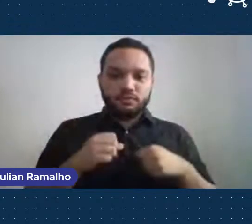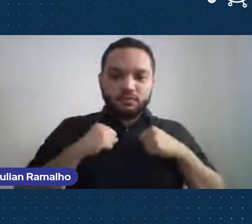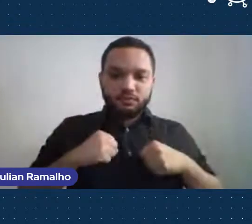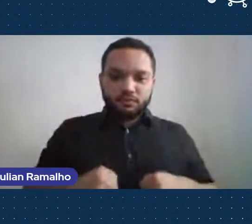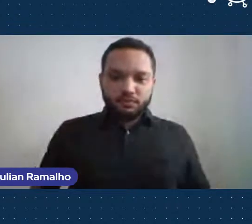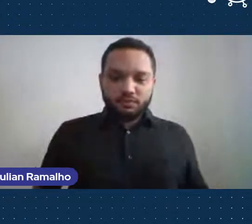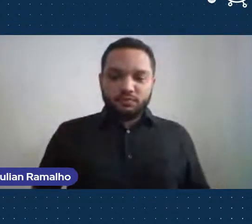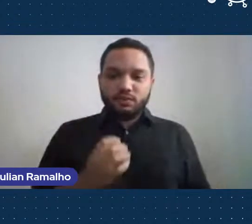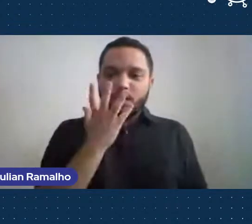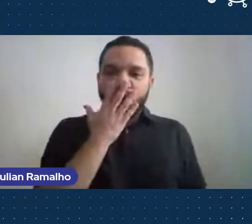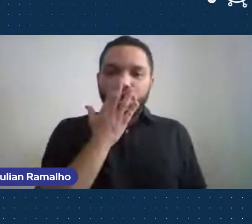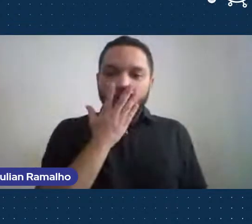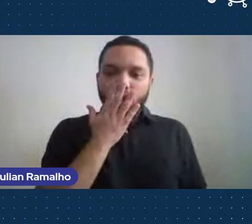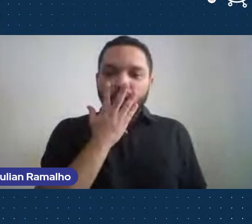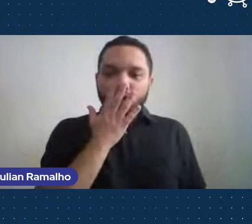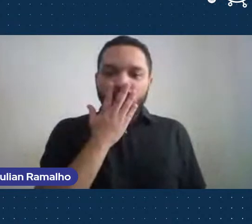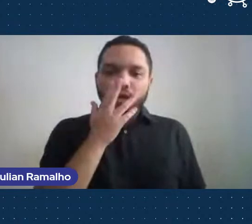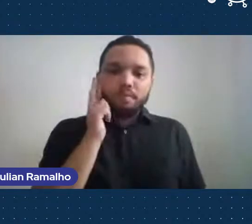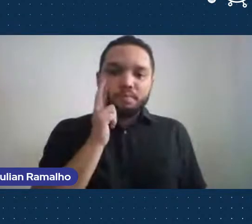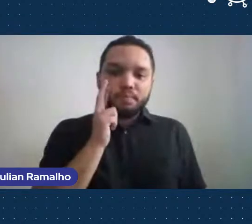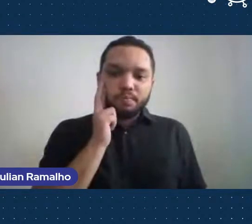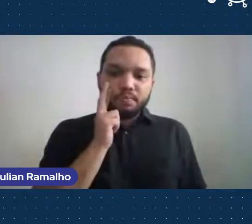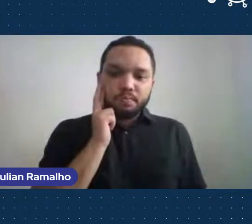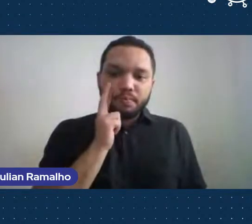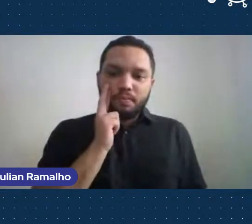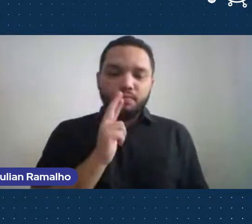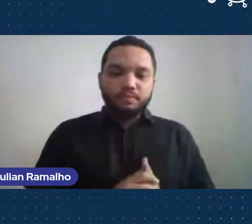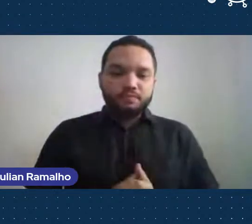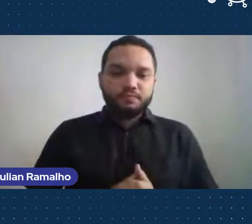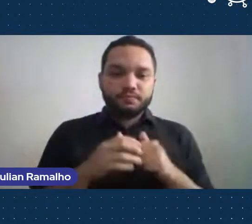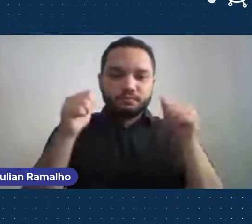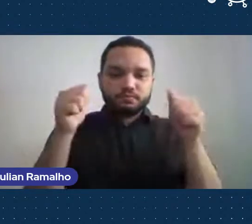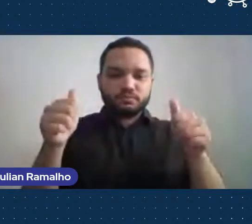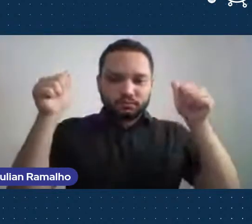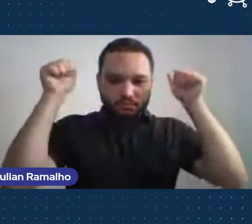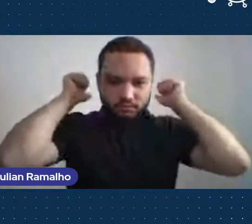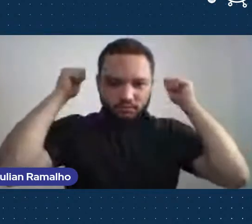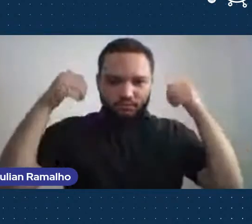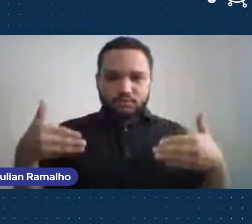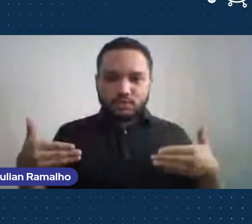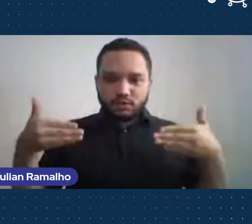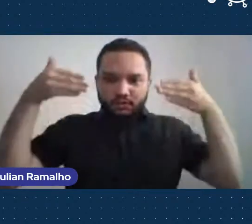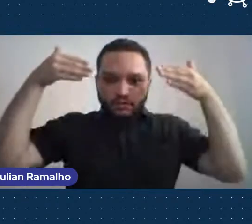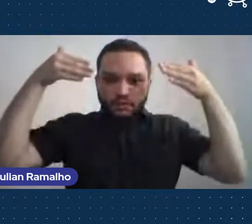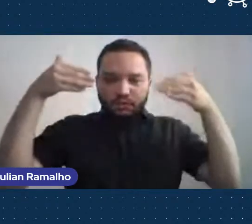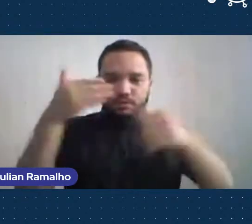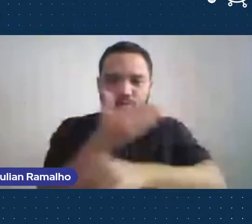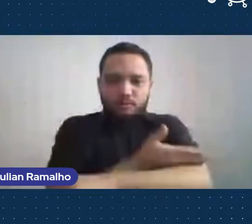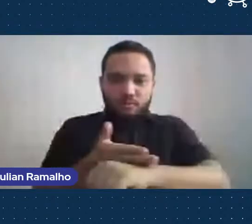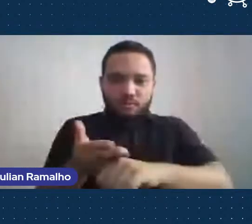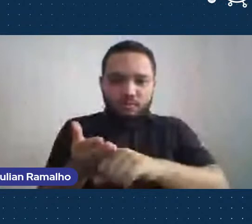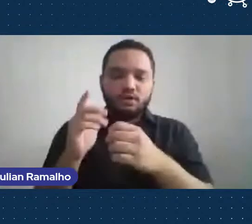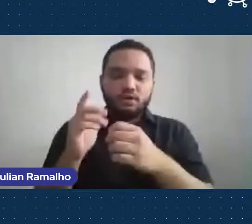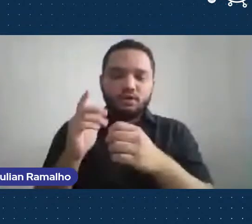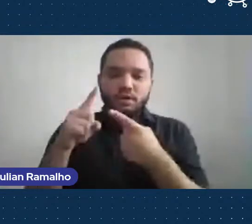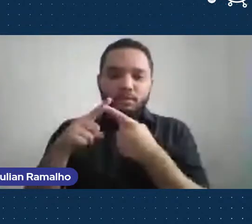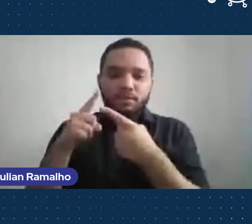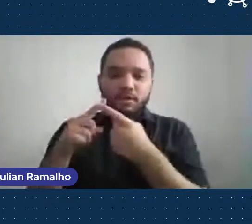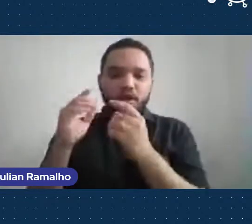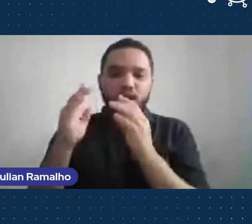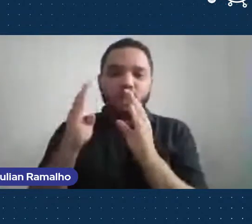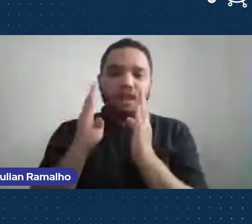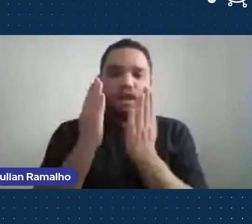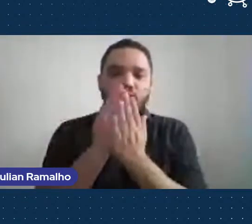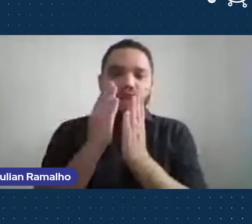camiseta cor rosa. Atrás de mim tem um fundo branco e uns livros, porque estou